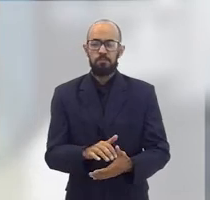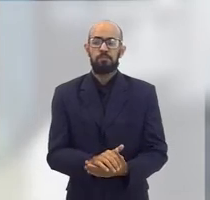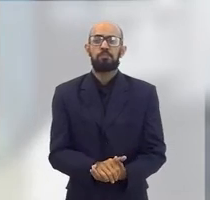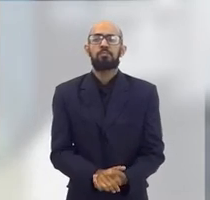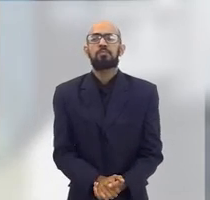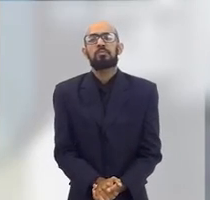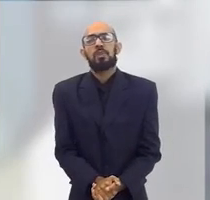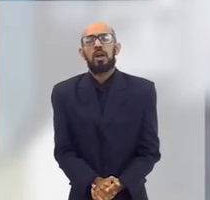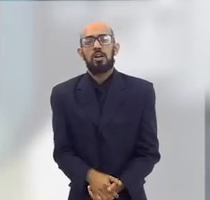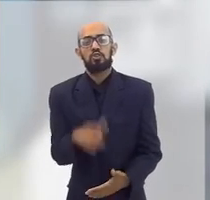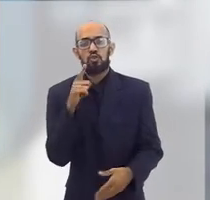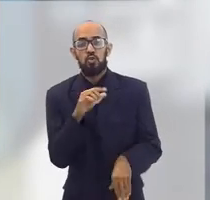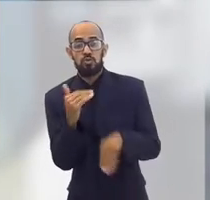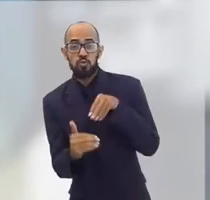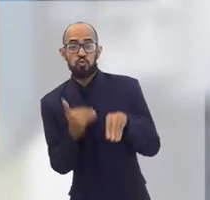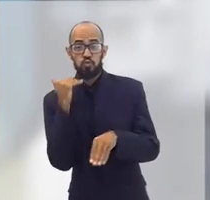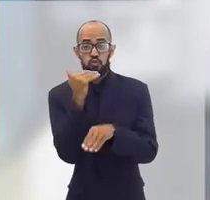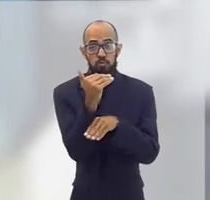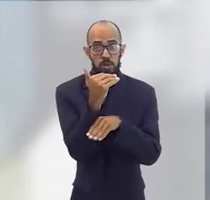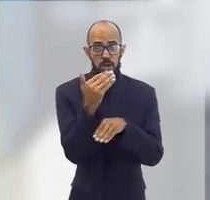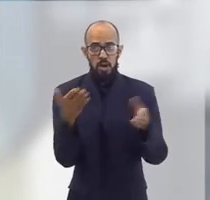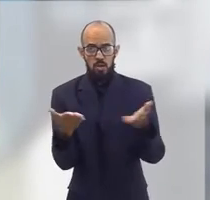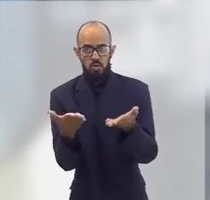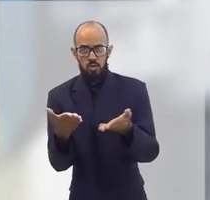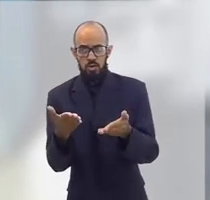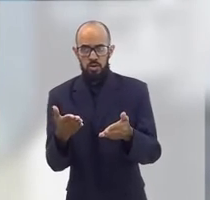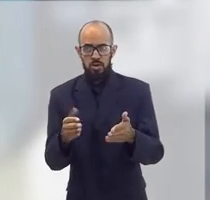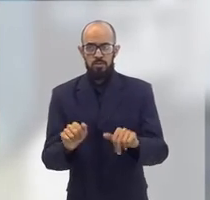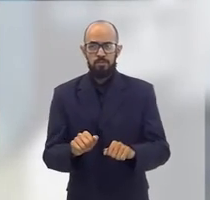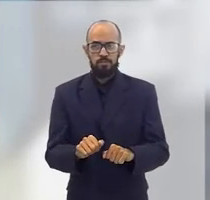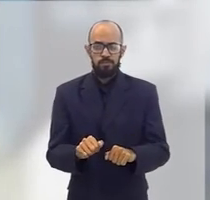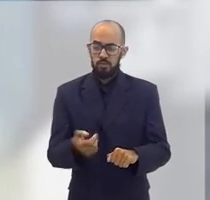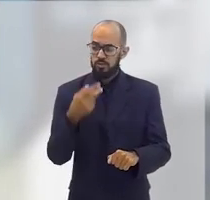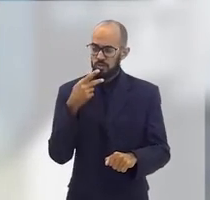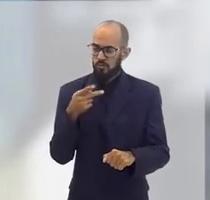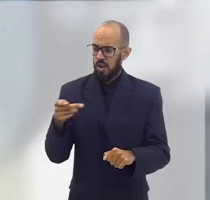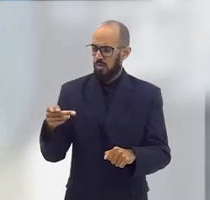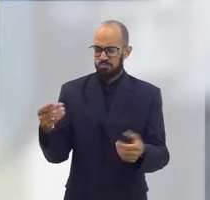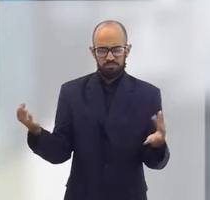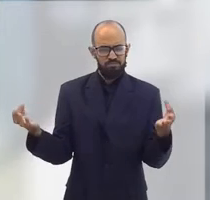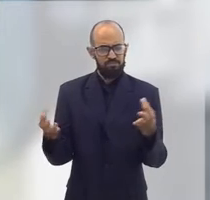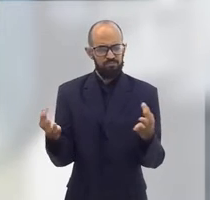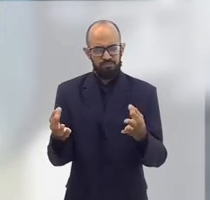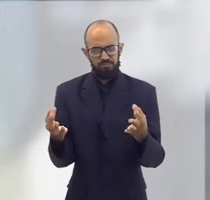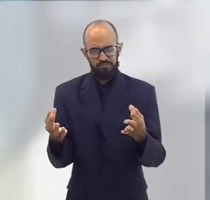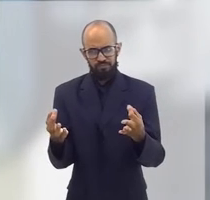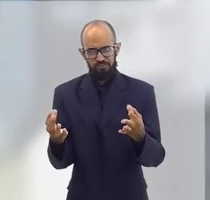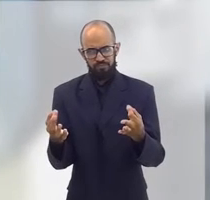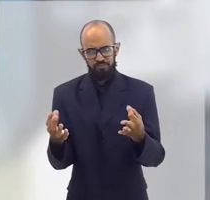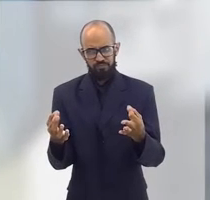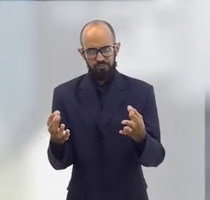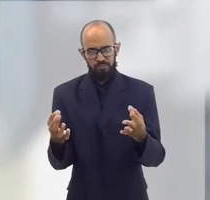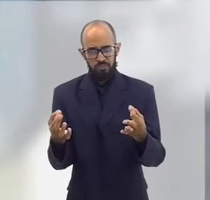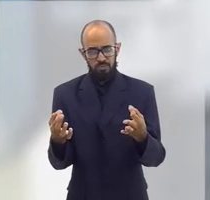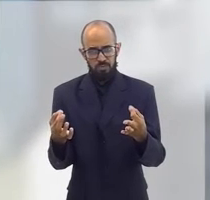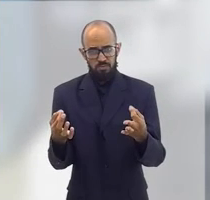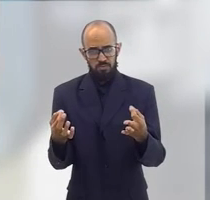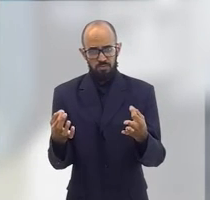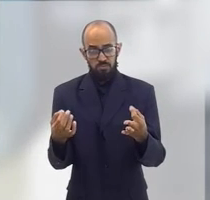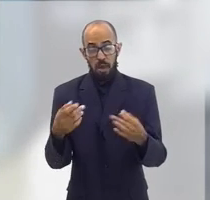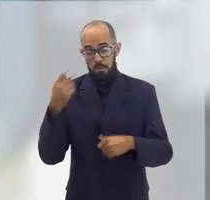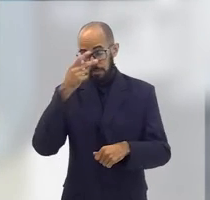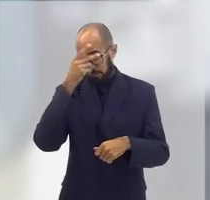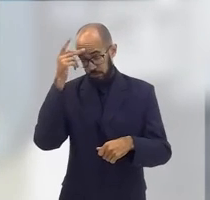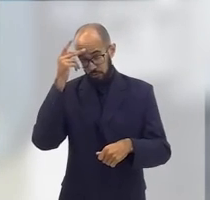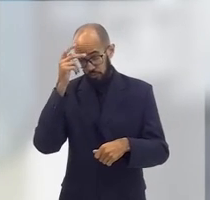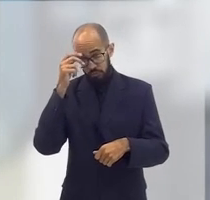conseguimos superar para os que conseguiram, né, e chegar nesse momento. E a sua fala inicial é perfeita. Para quem não é